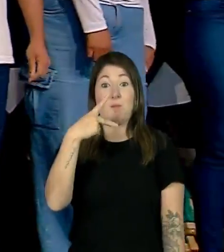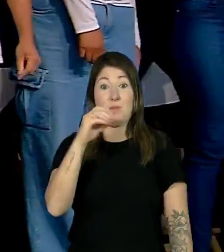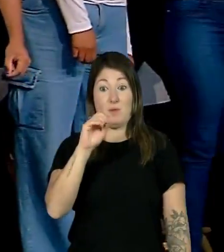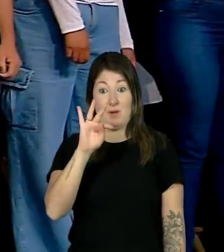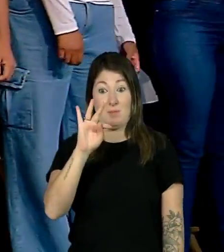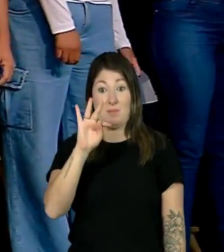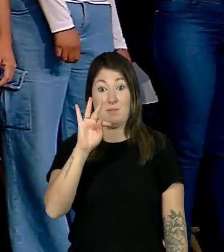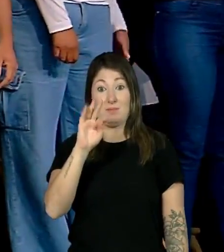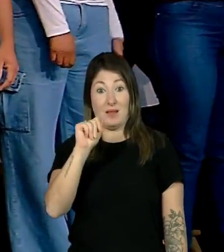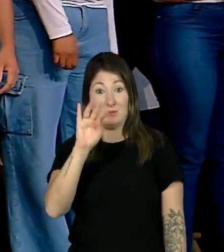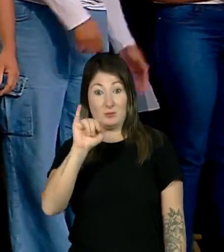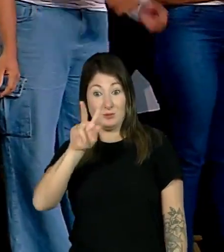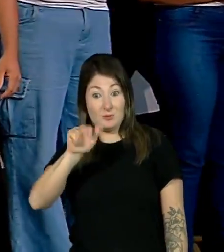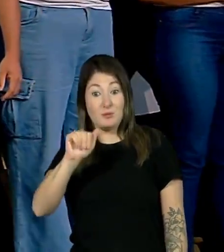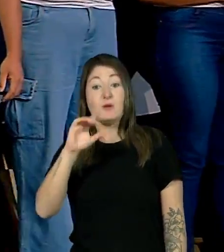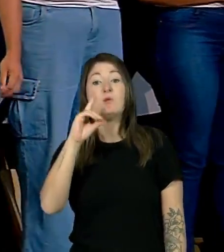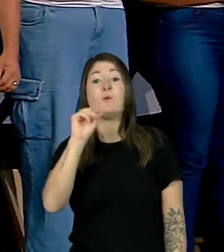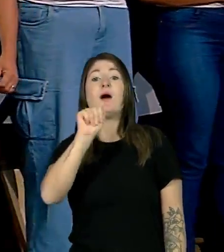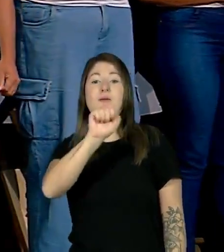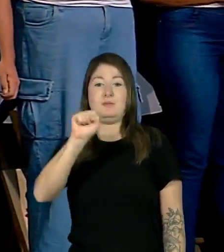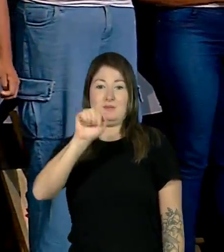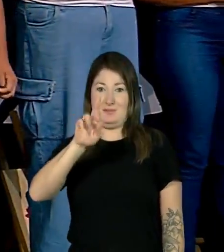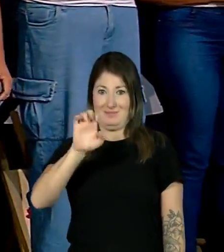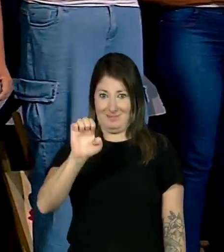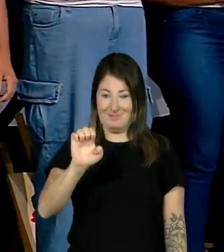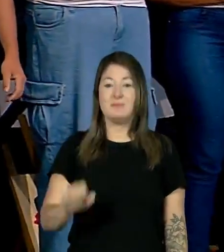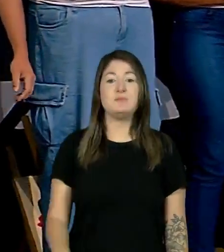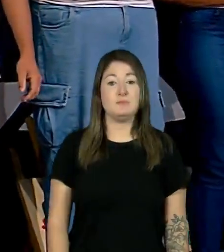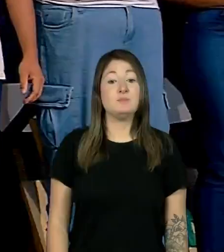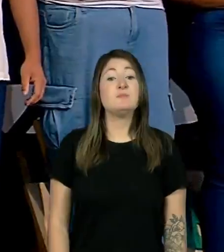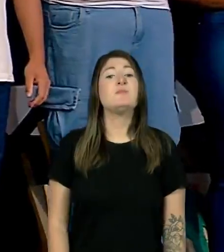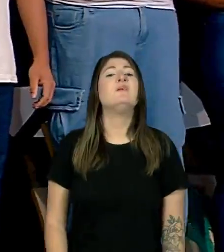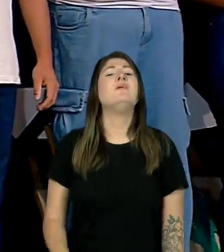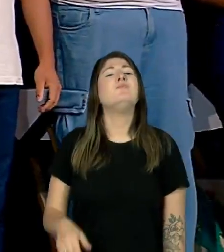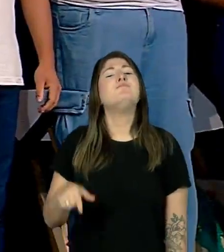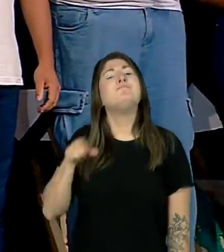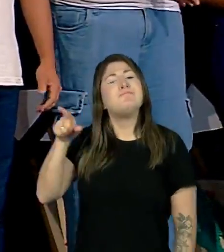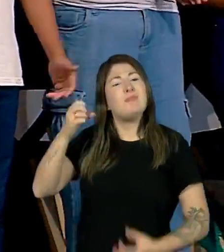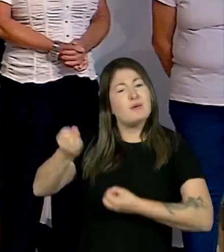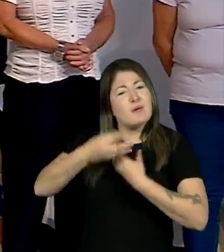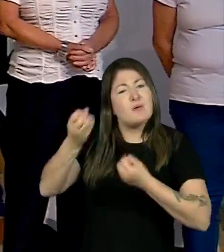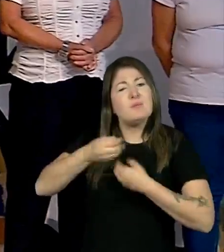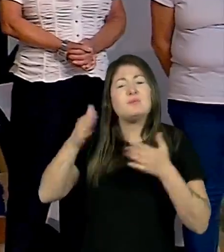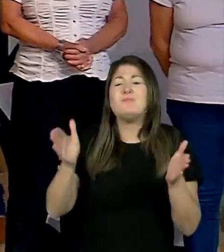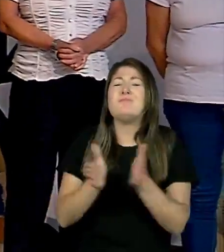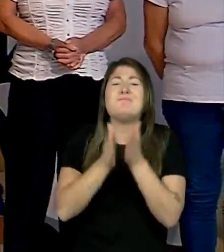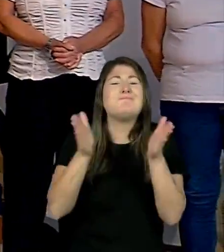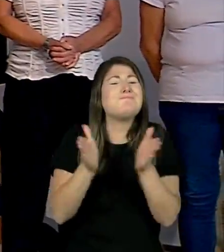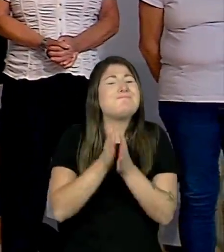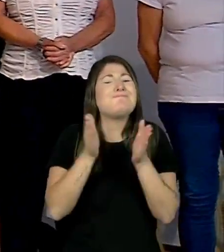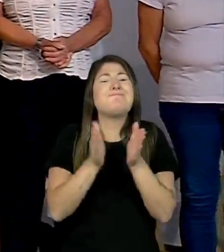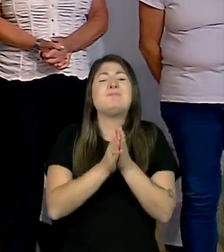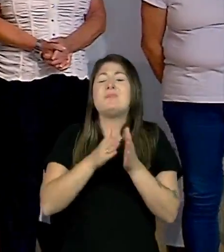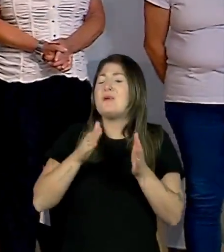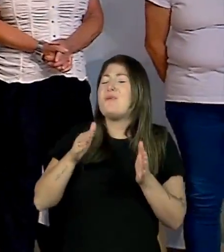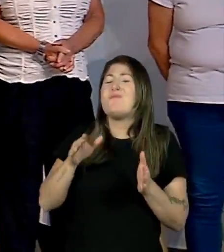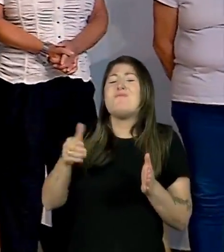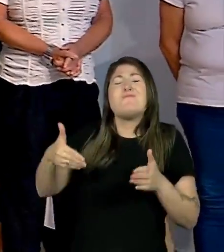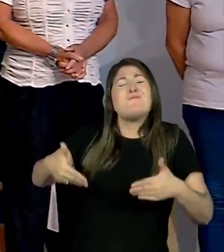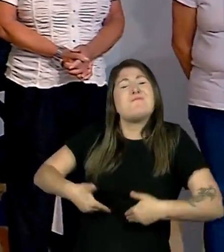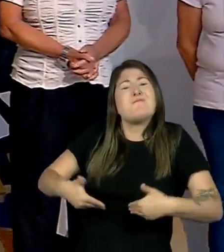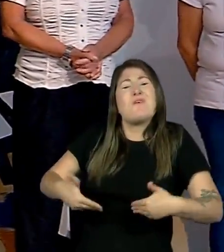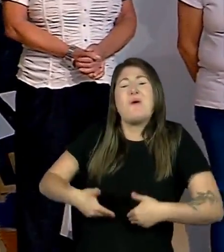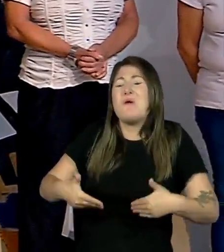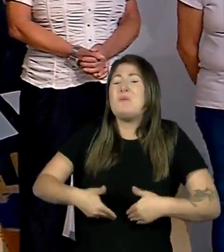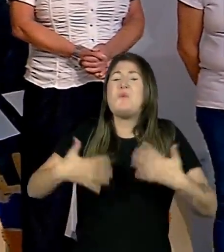pobre do seco Nordeste, com medo da peste, da fome feroz. Ser nordestino, sou o gibão